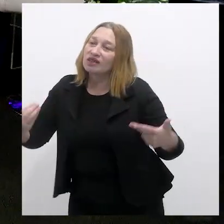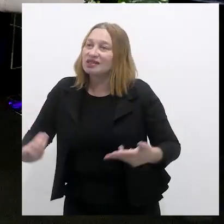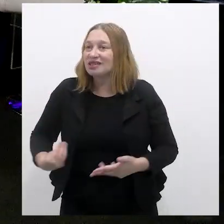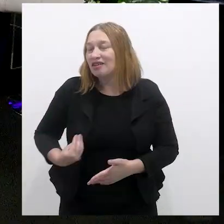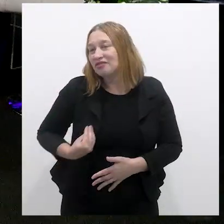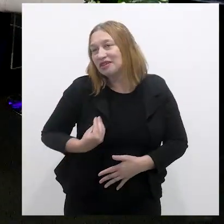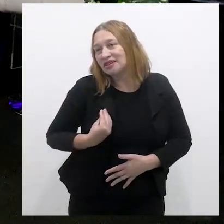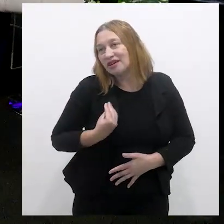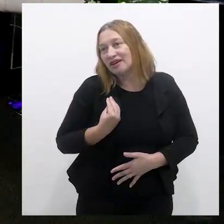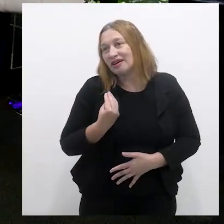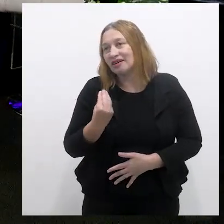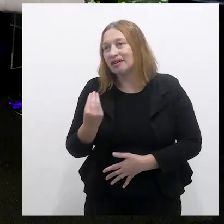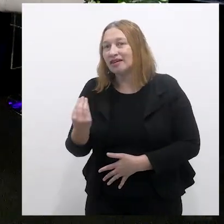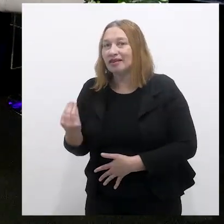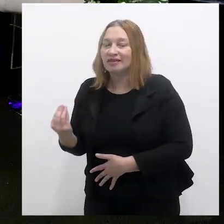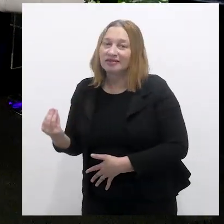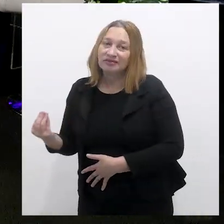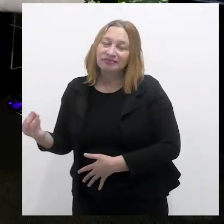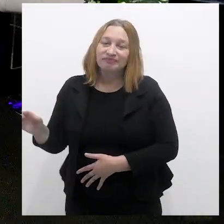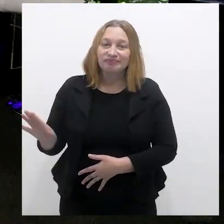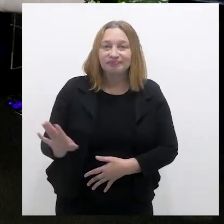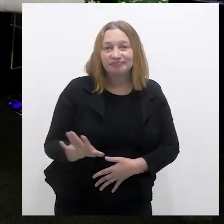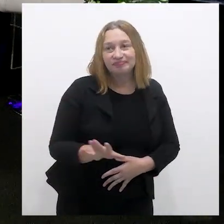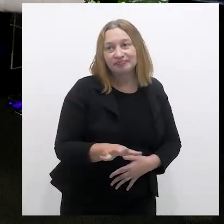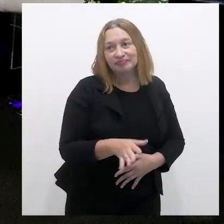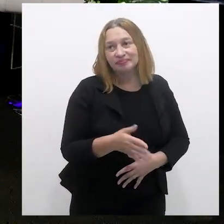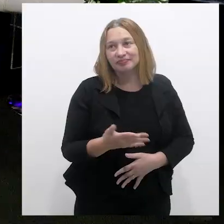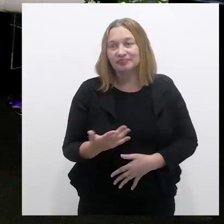Ah, são coisas da vida.